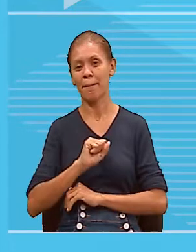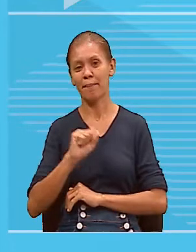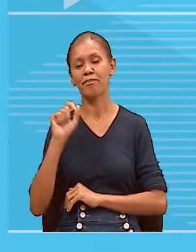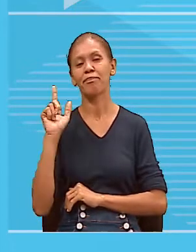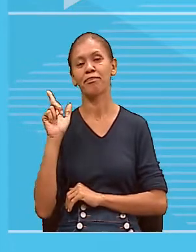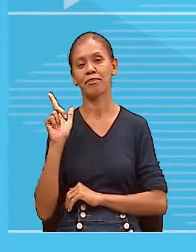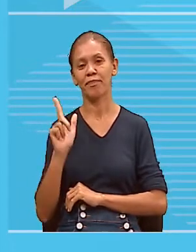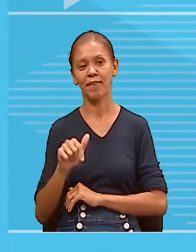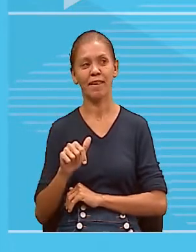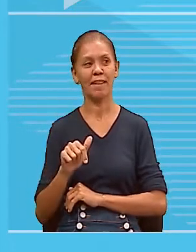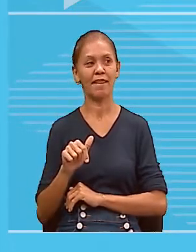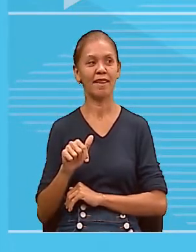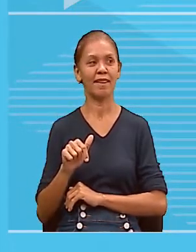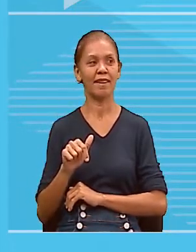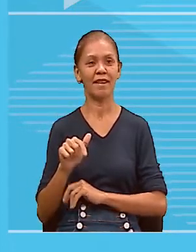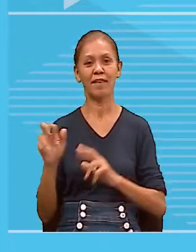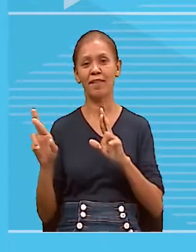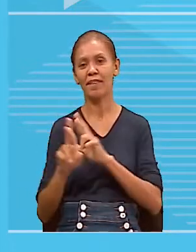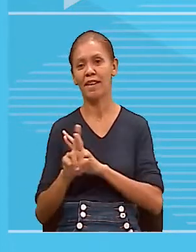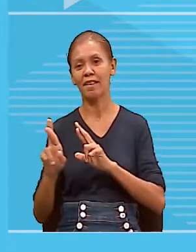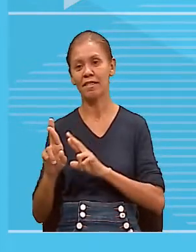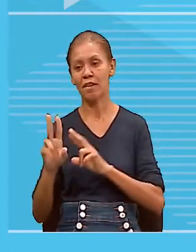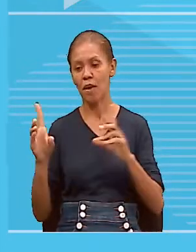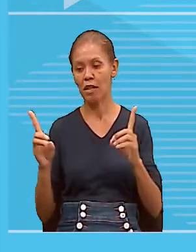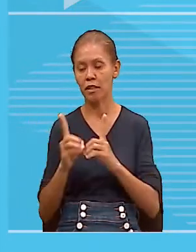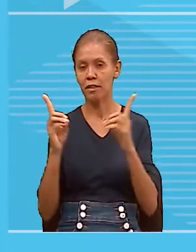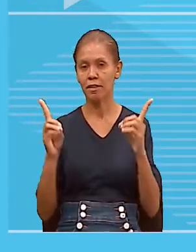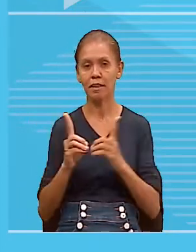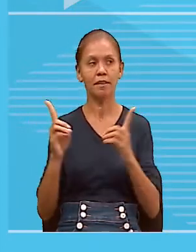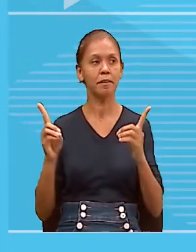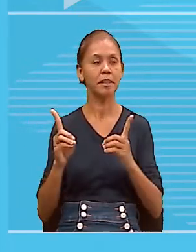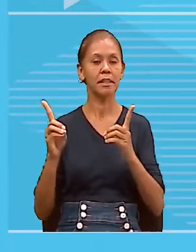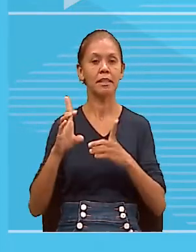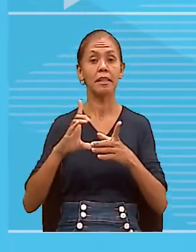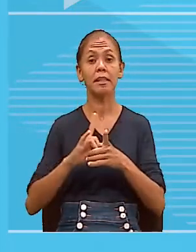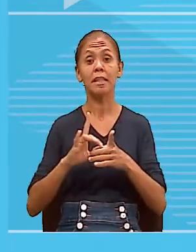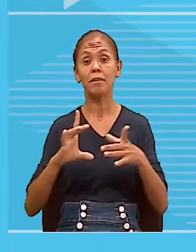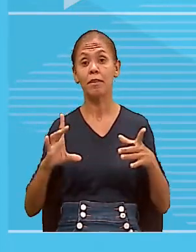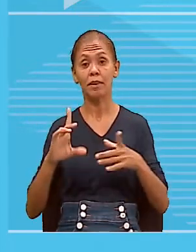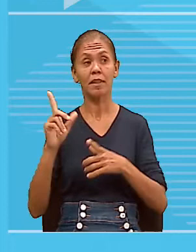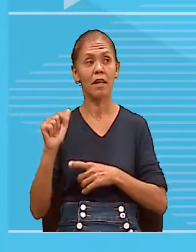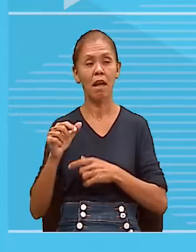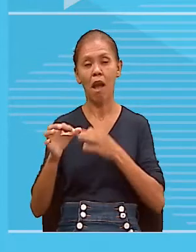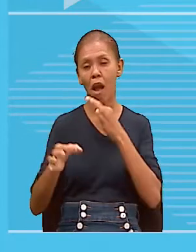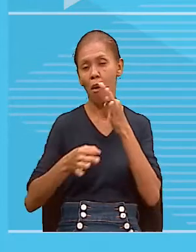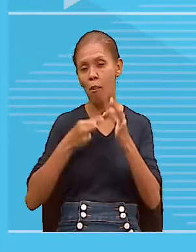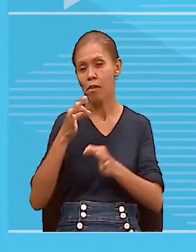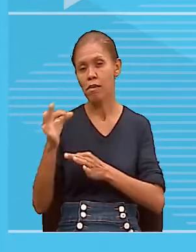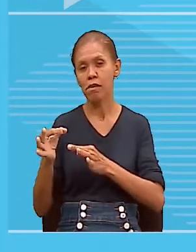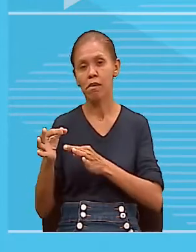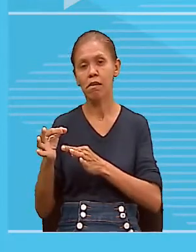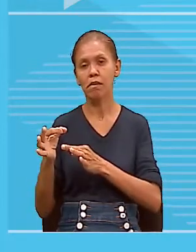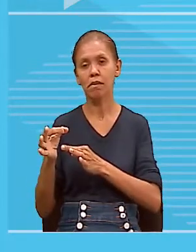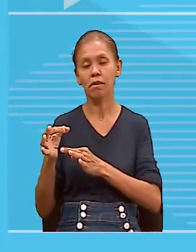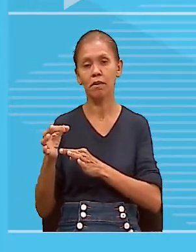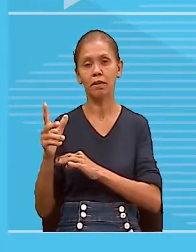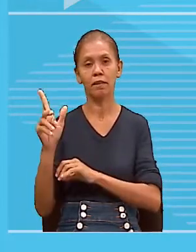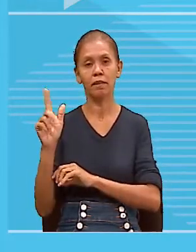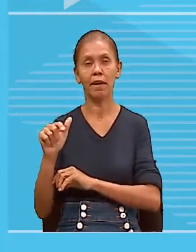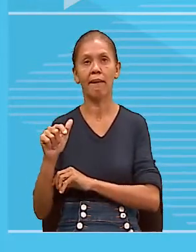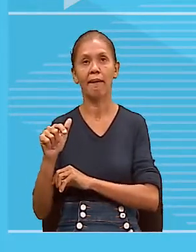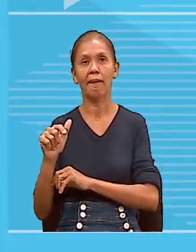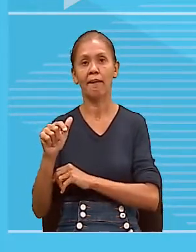faz parte do jogo democrático essa feição de discutir opiniões posições os